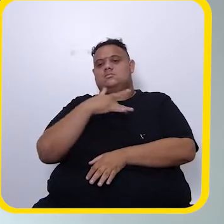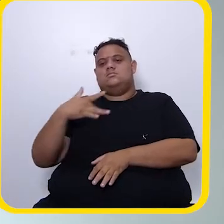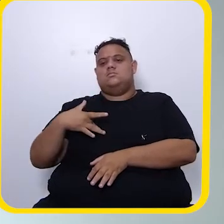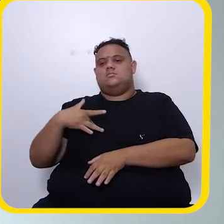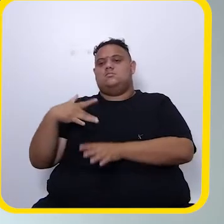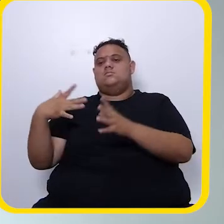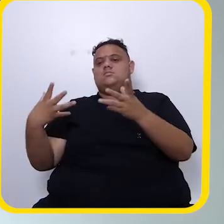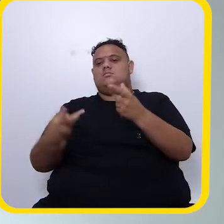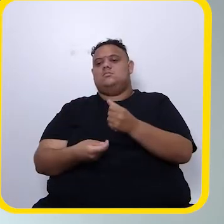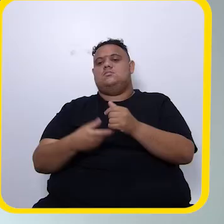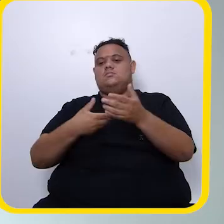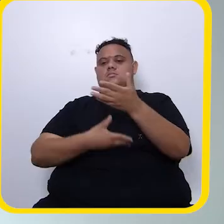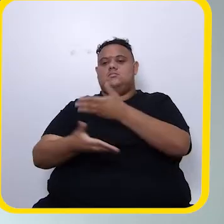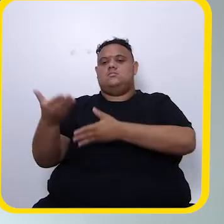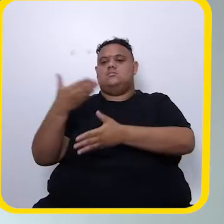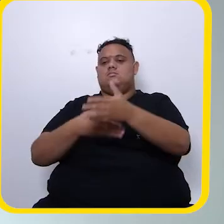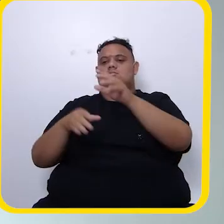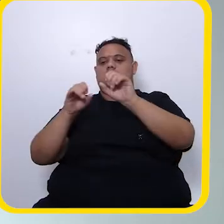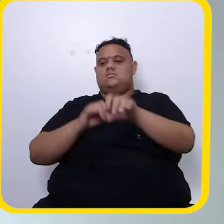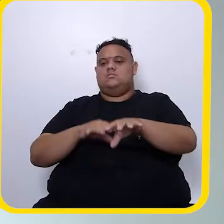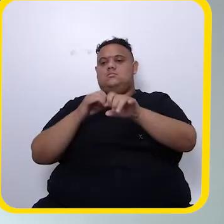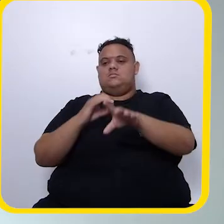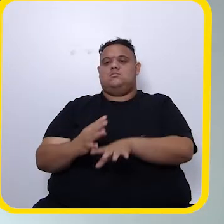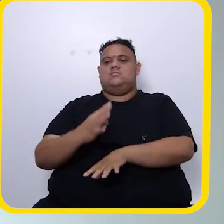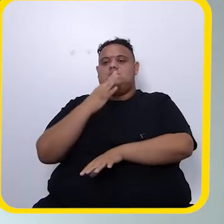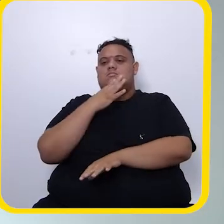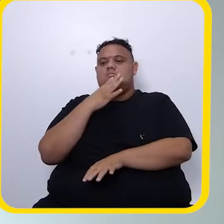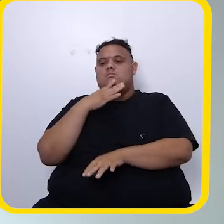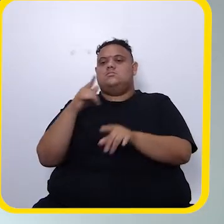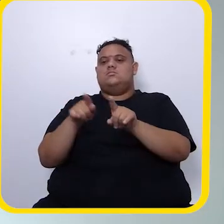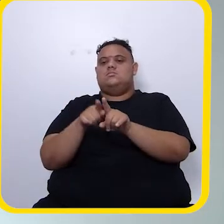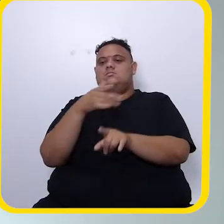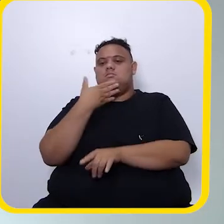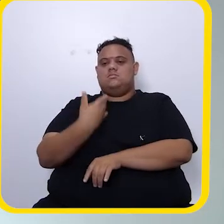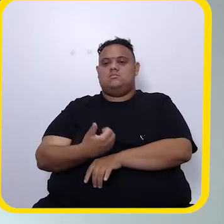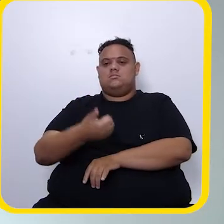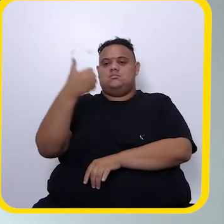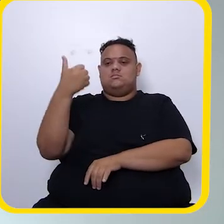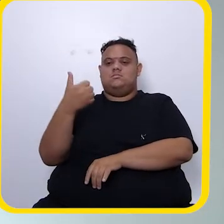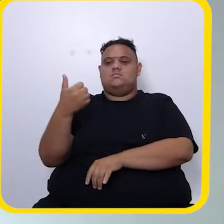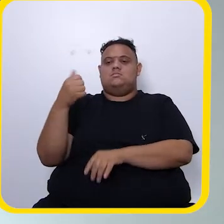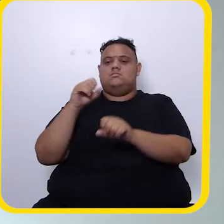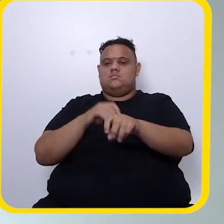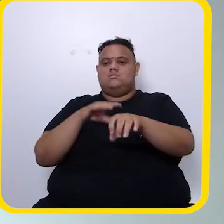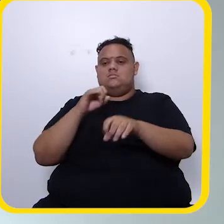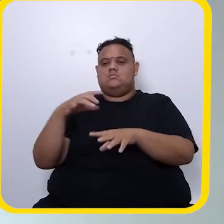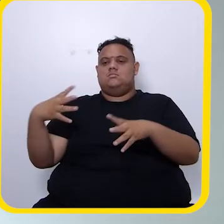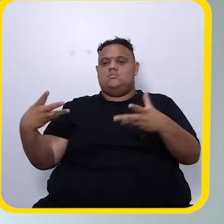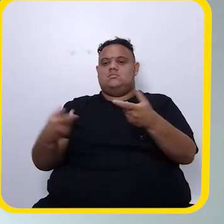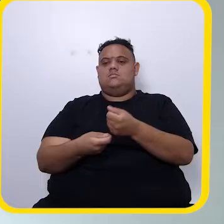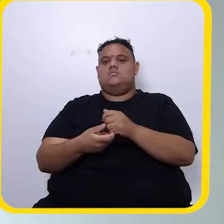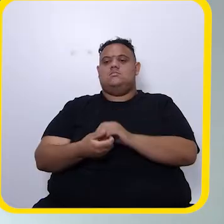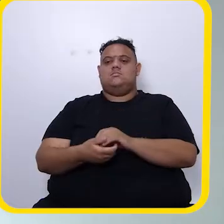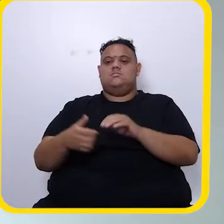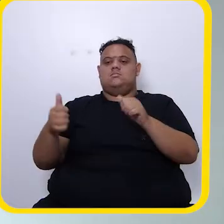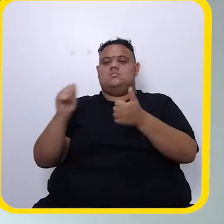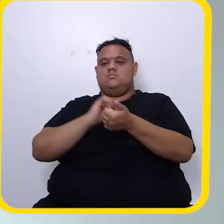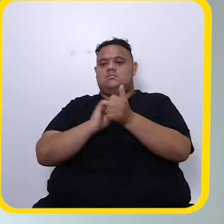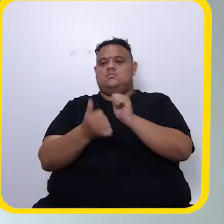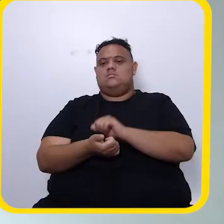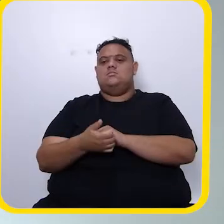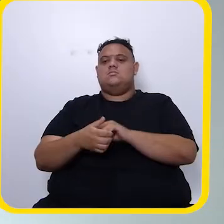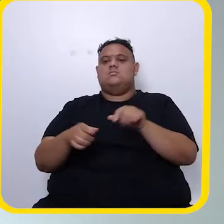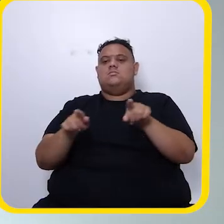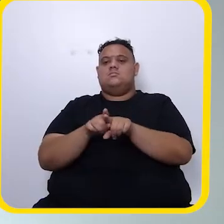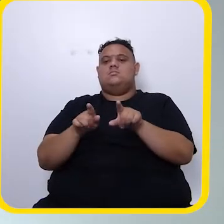de saúde do mundo, um desenvolvimento na educação também conhecido como um dos melhores sistemas de educação do mundo, né? Atrelado